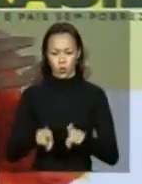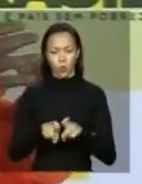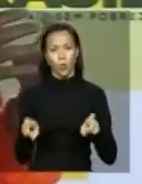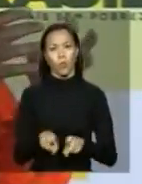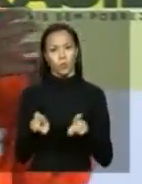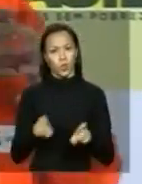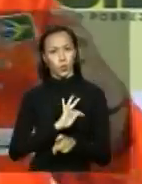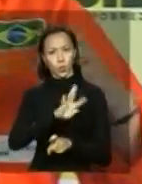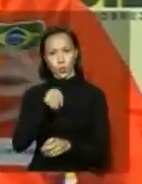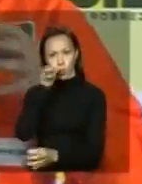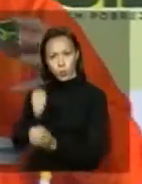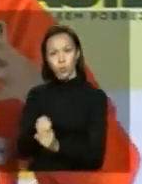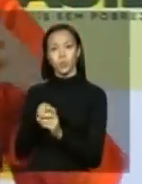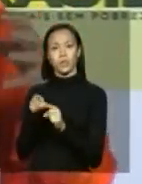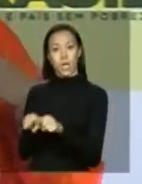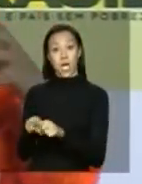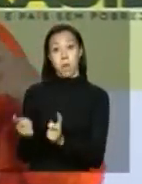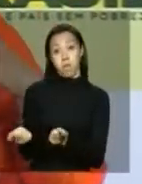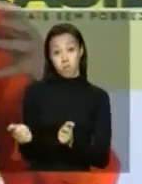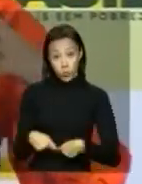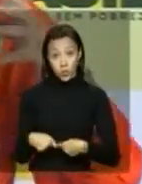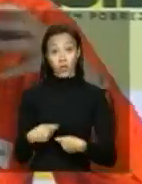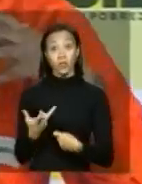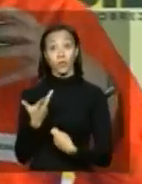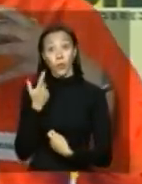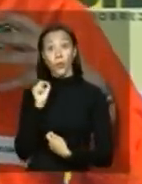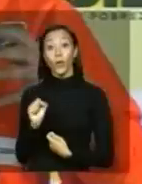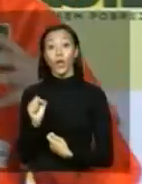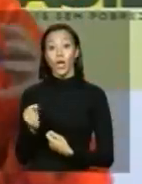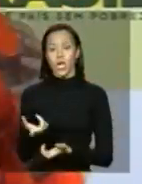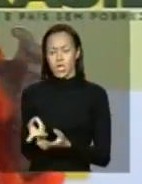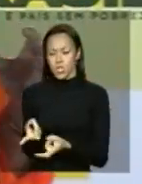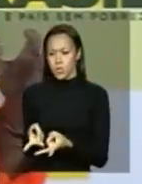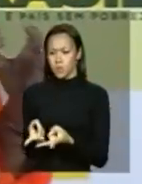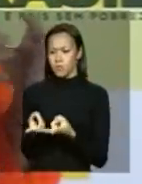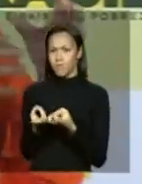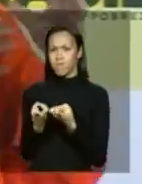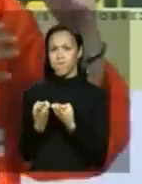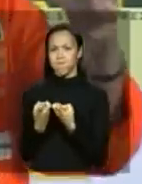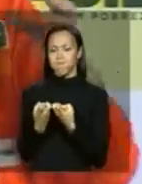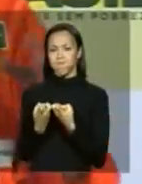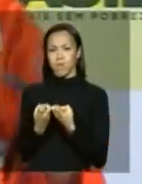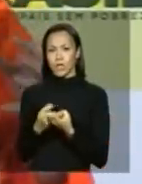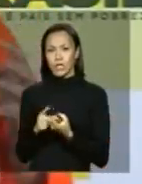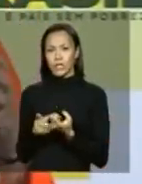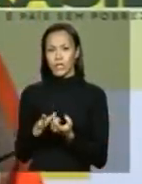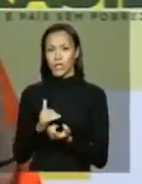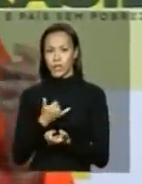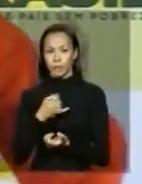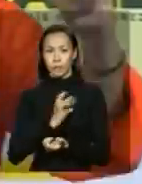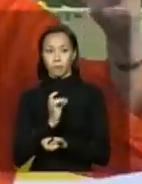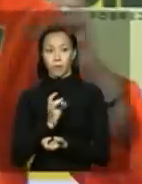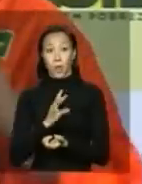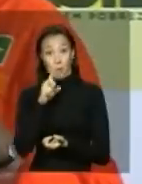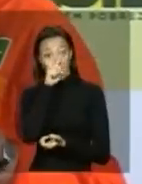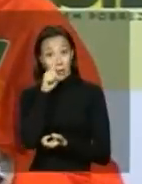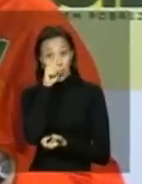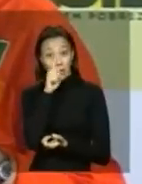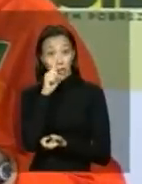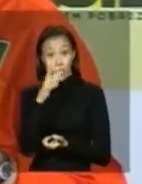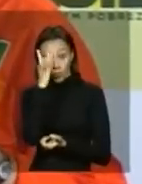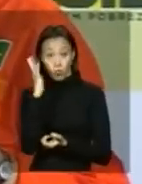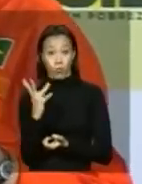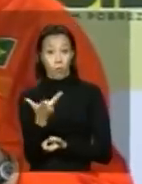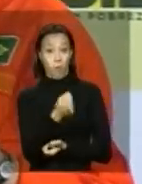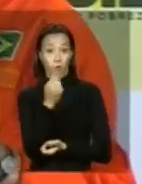que permite que se extraia sem um grande risco para o ser humano que se extrai